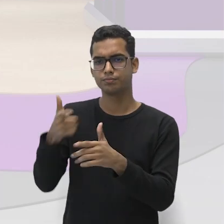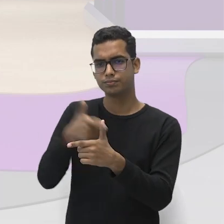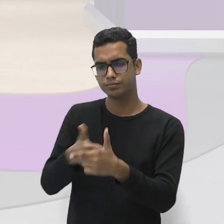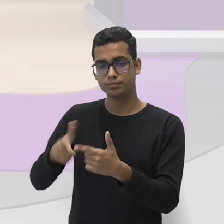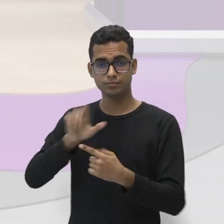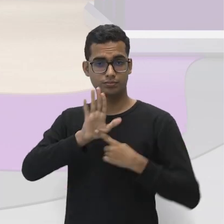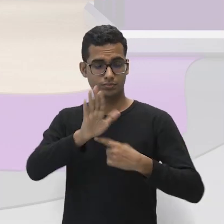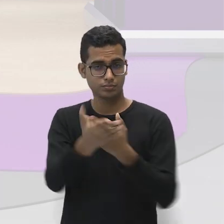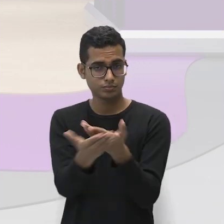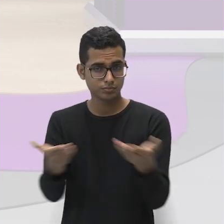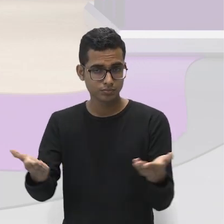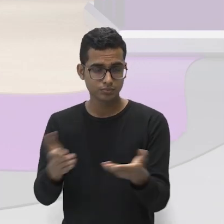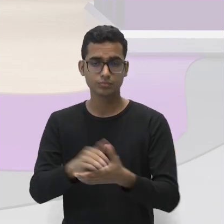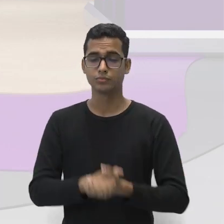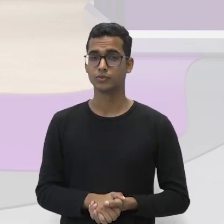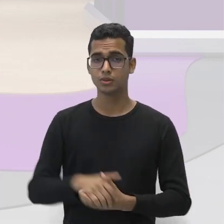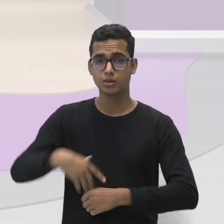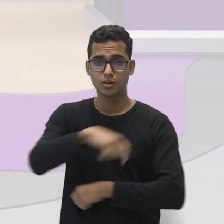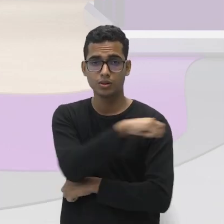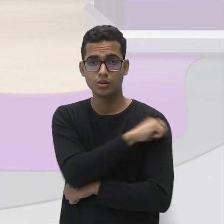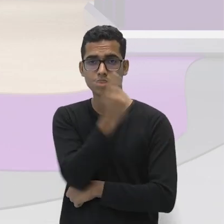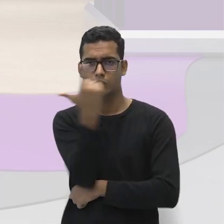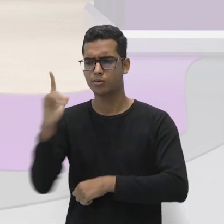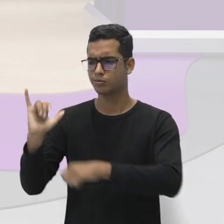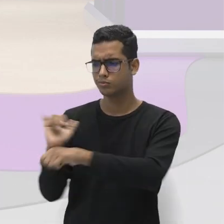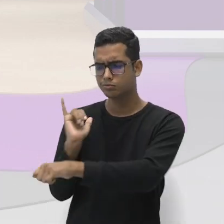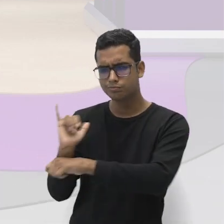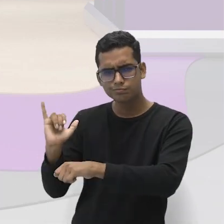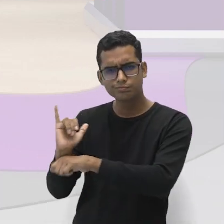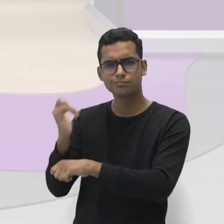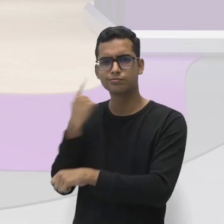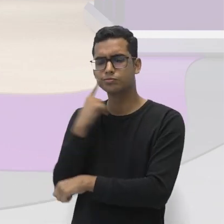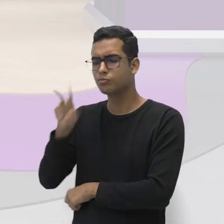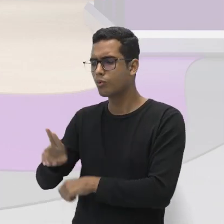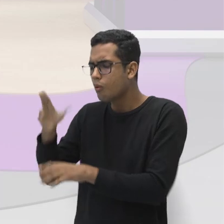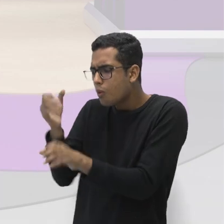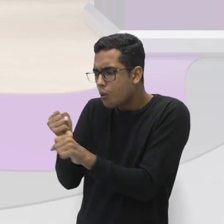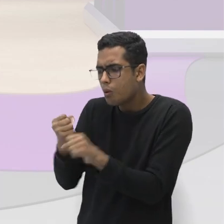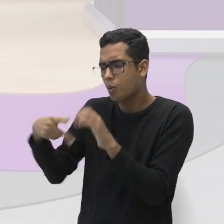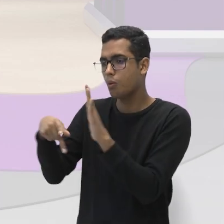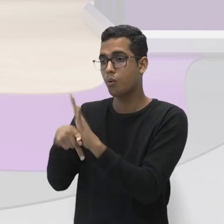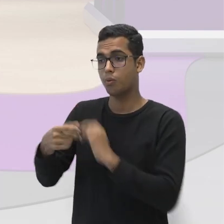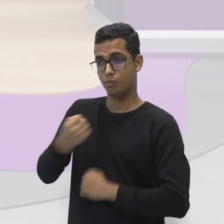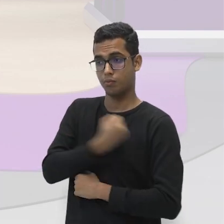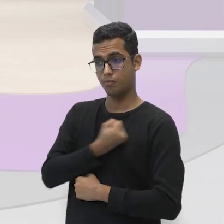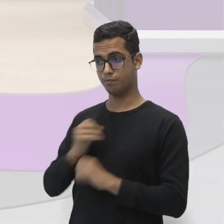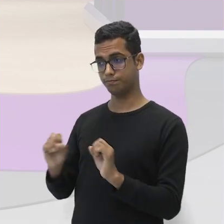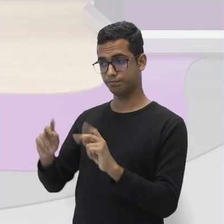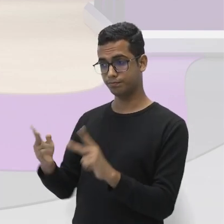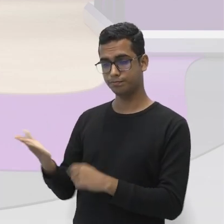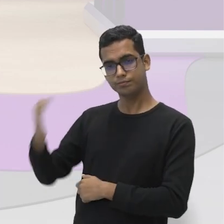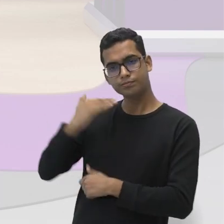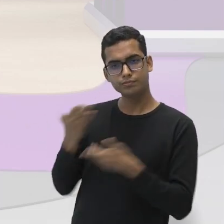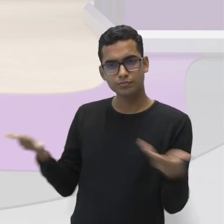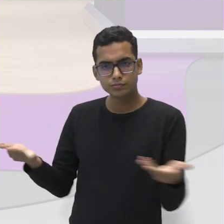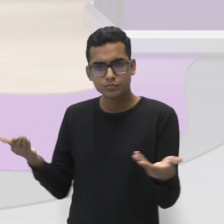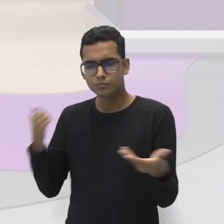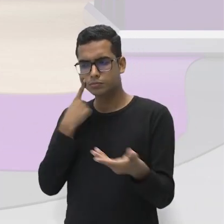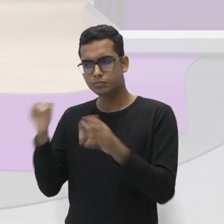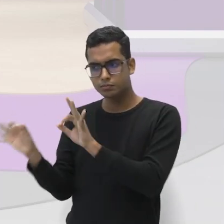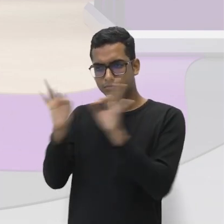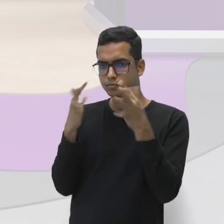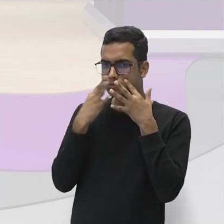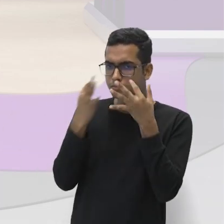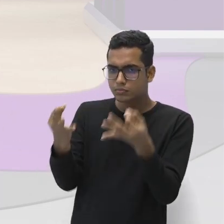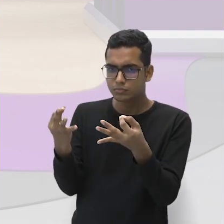mostrar para você, meu querido aluno, uma outra maneira, né? Usando o cálculo numérico, tá bom? Então, olha, vem comigo, acompanha aí, fica de olho